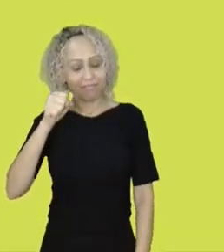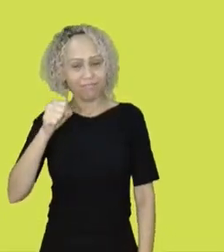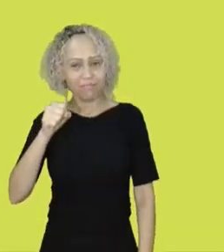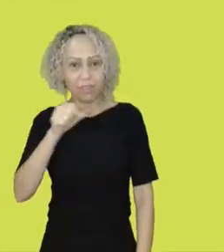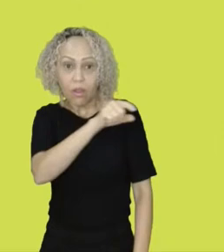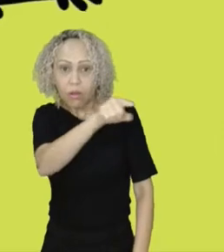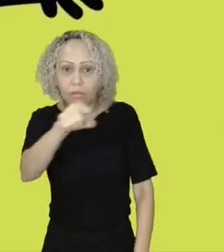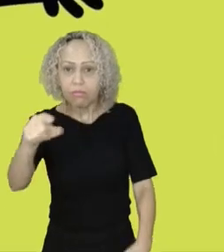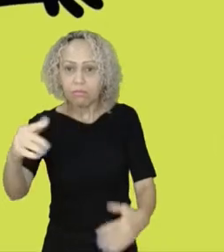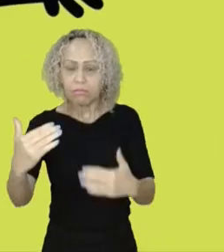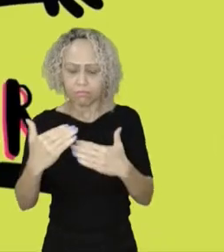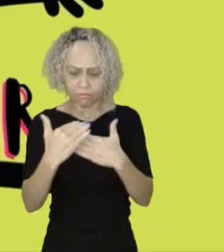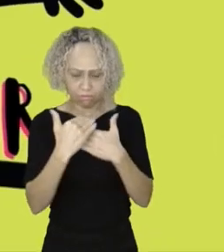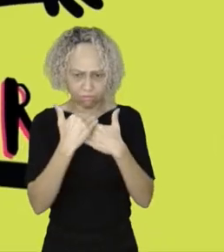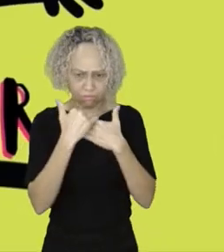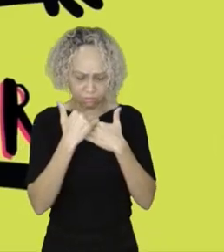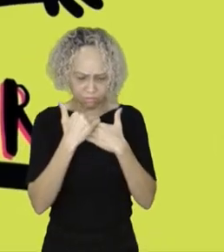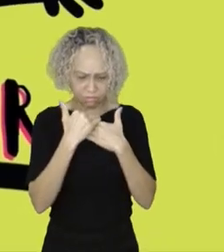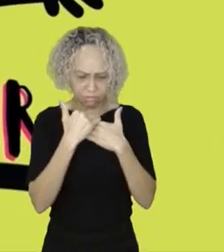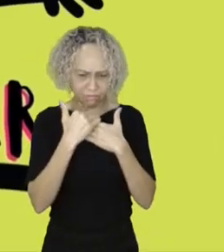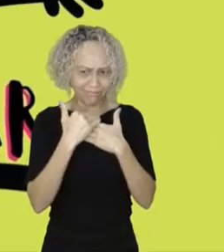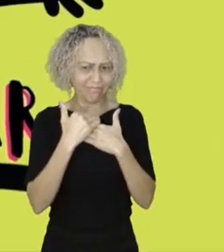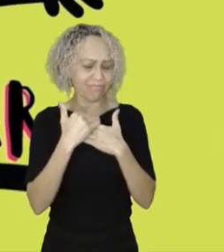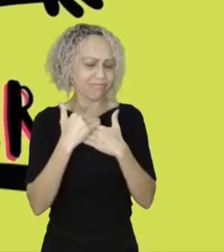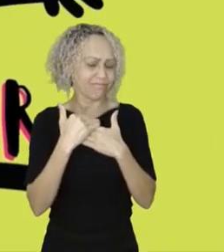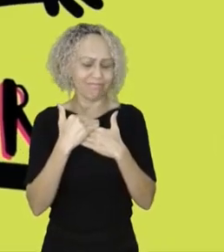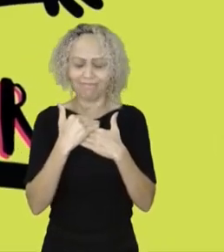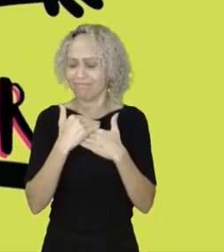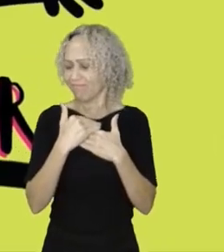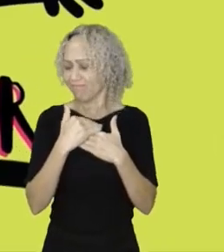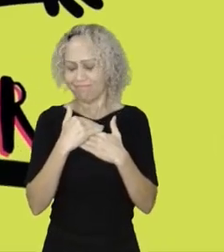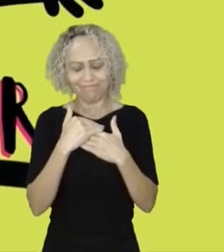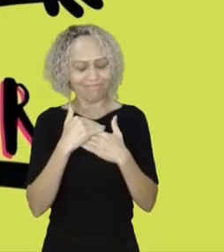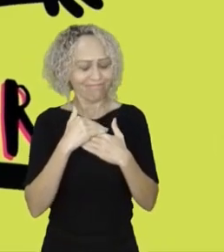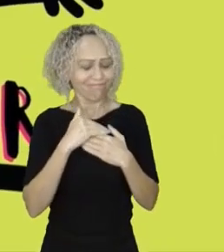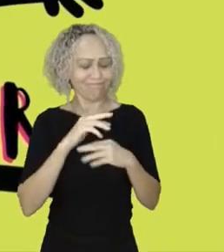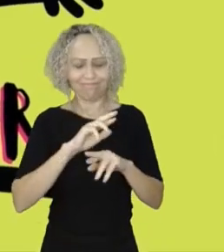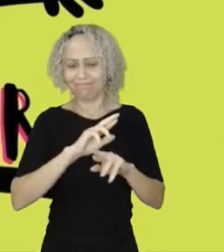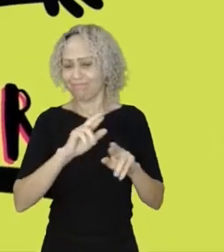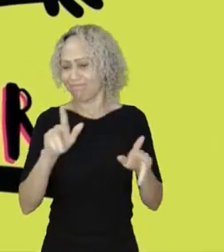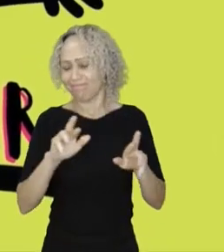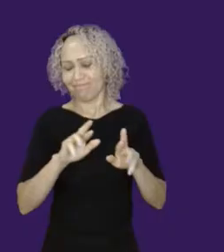Não vão mais conseguir me anular, me calar.